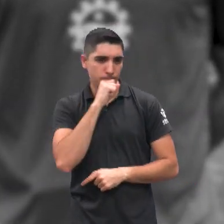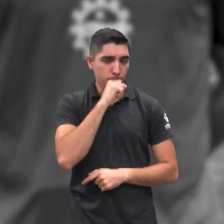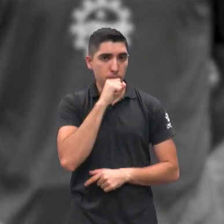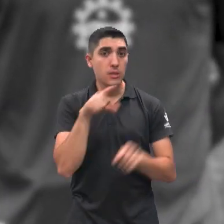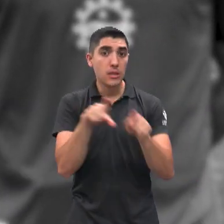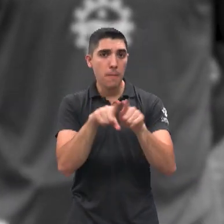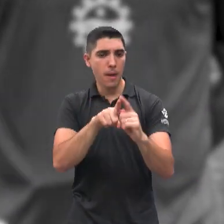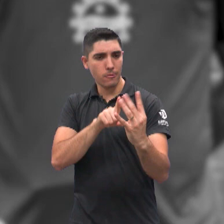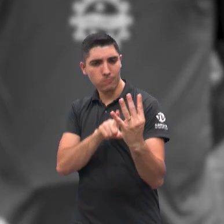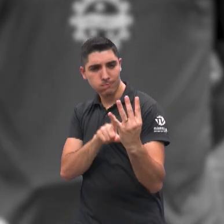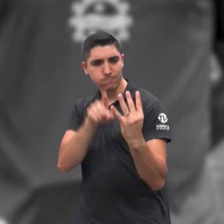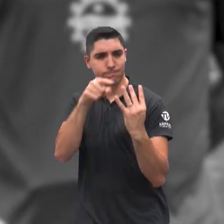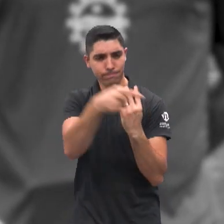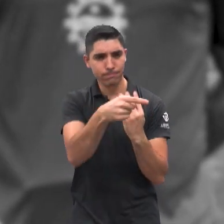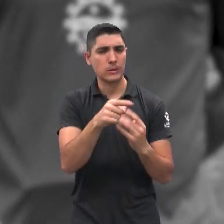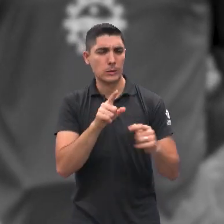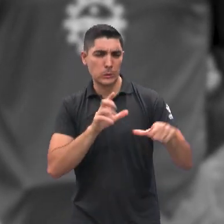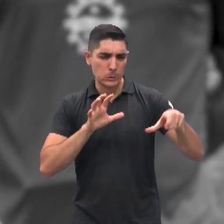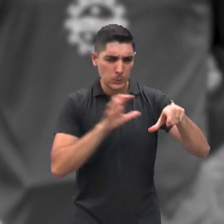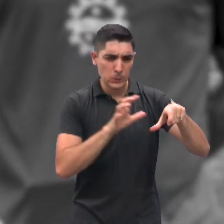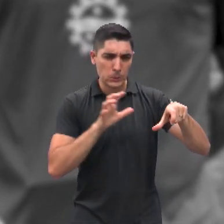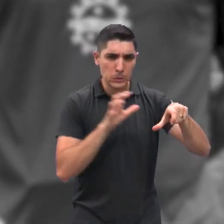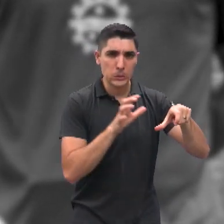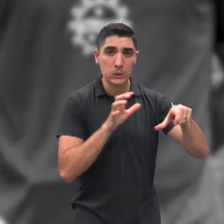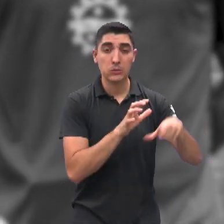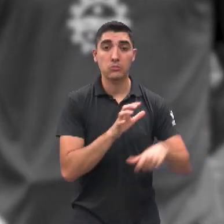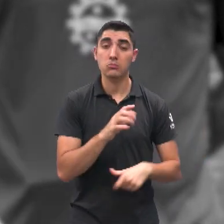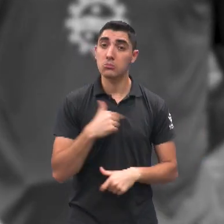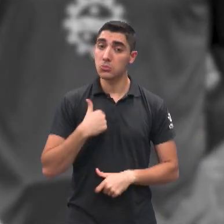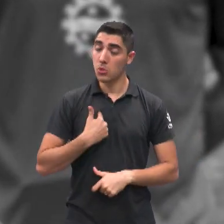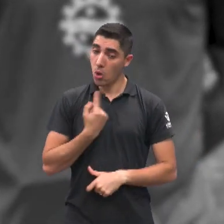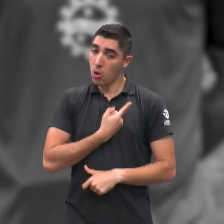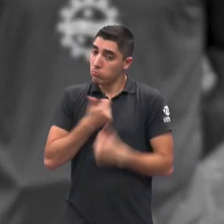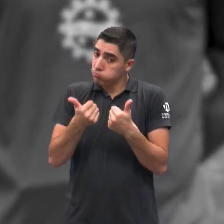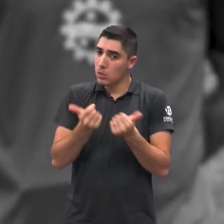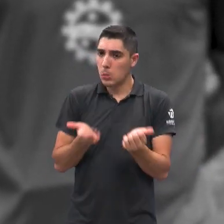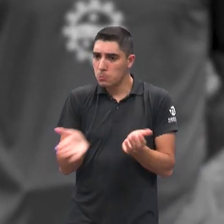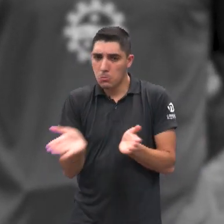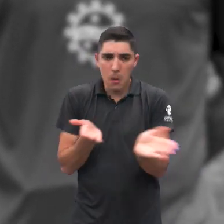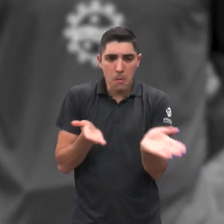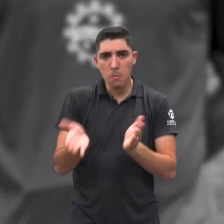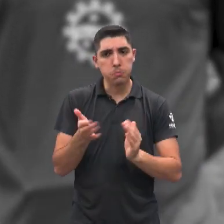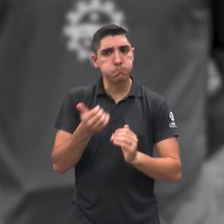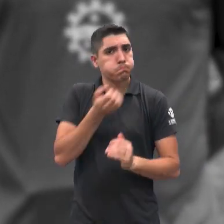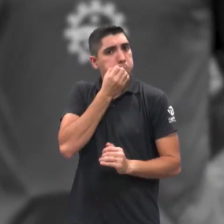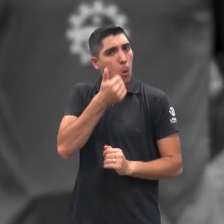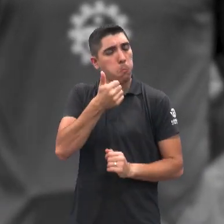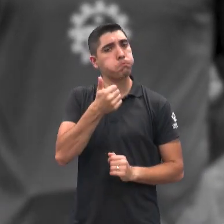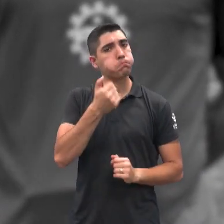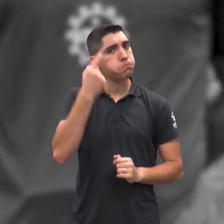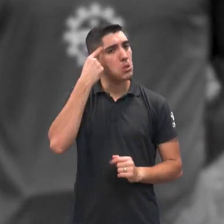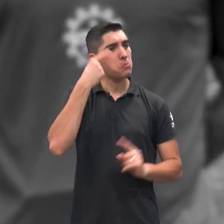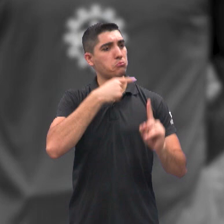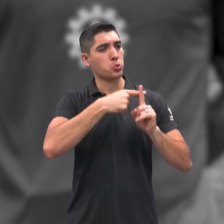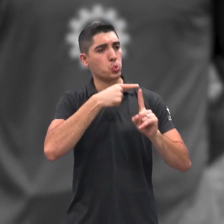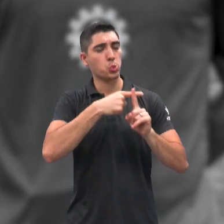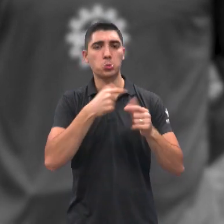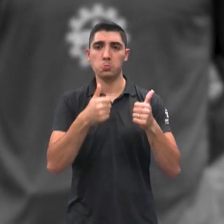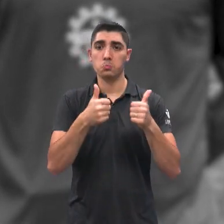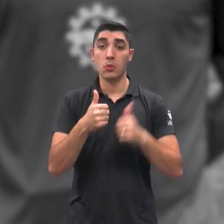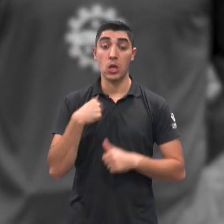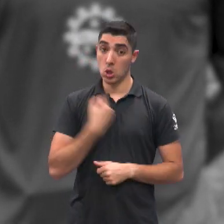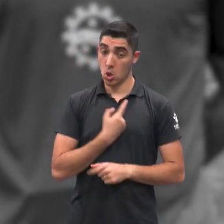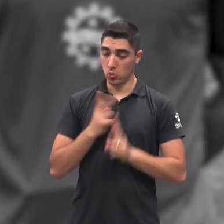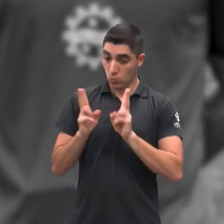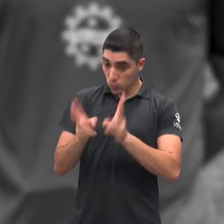saída de jogo, pressão. Então a gente se saiu bem no jogo, né? Um destaque positivo pra gente. E é continuar trabalhando, né? Para